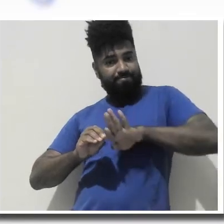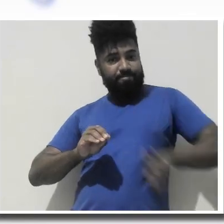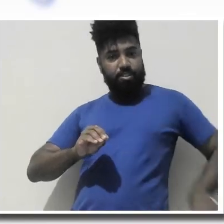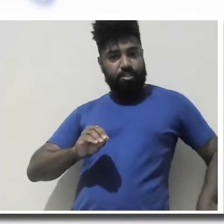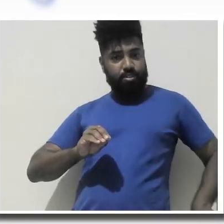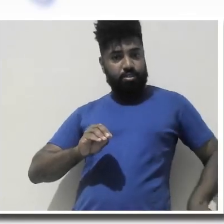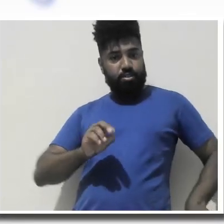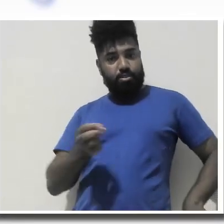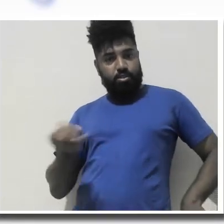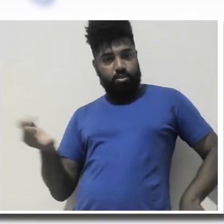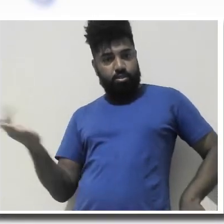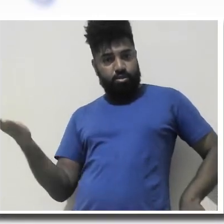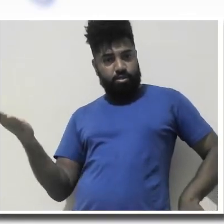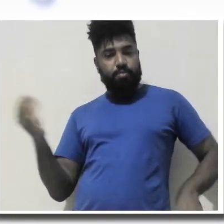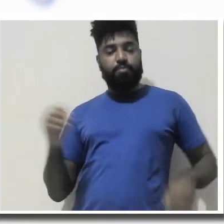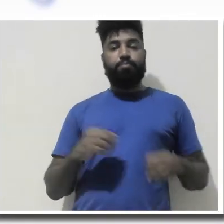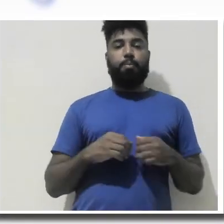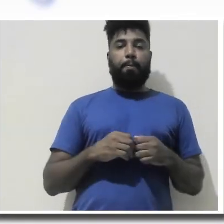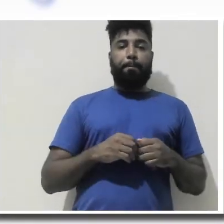negativos.